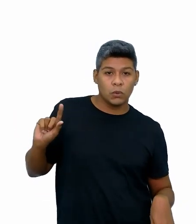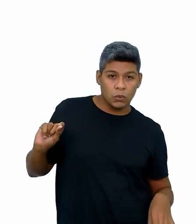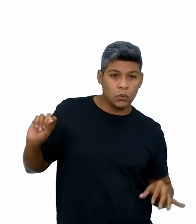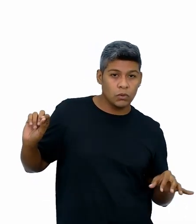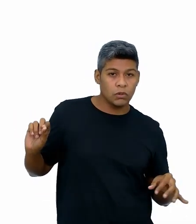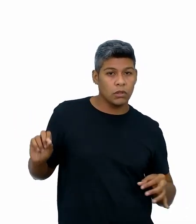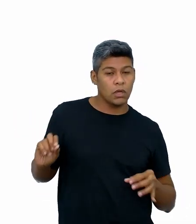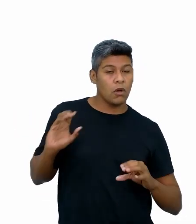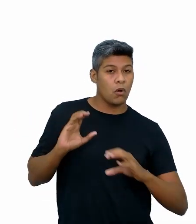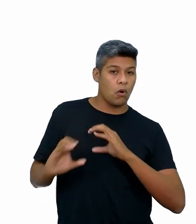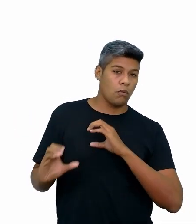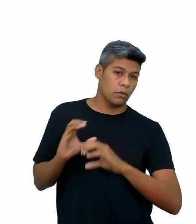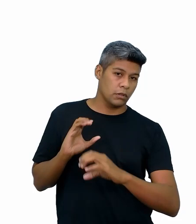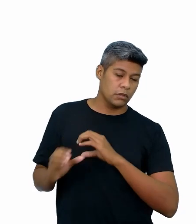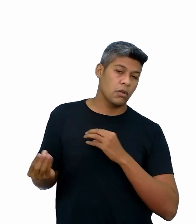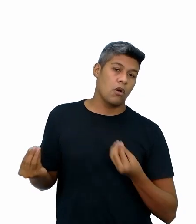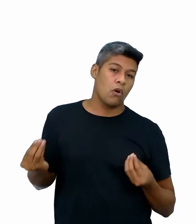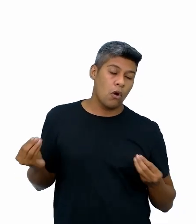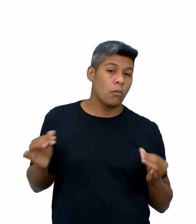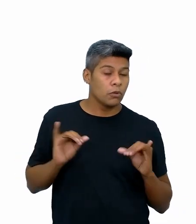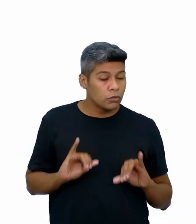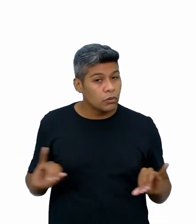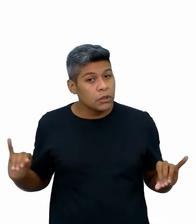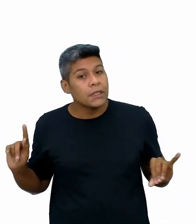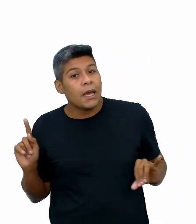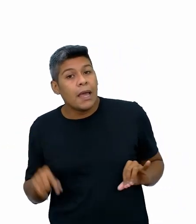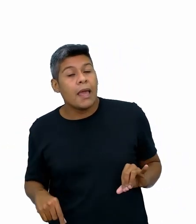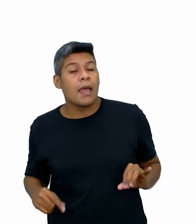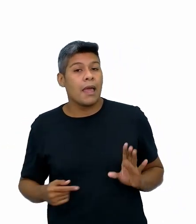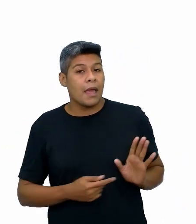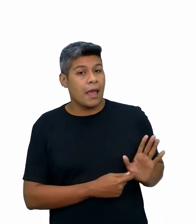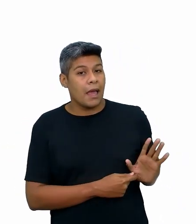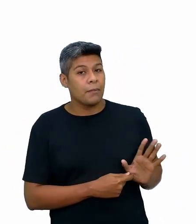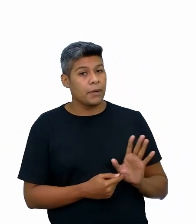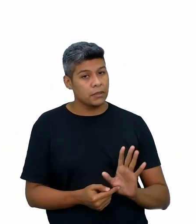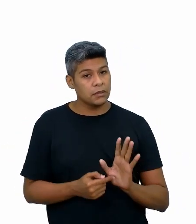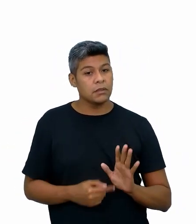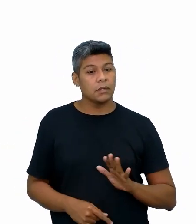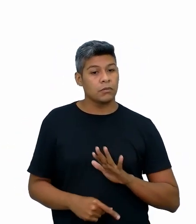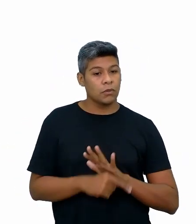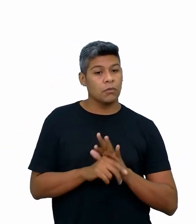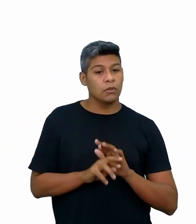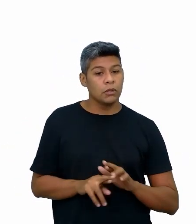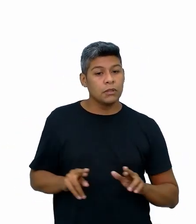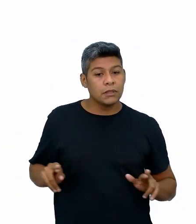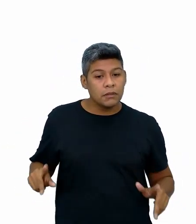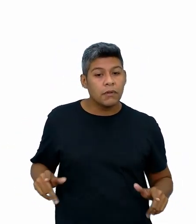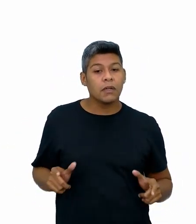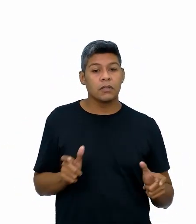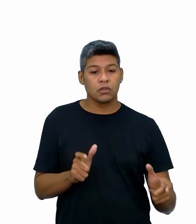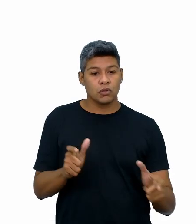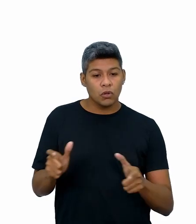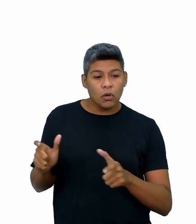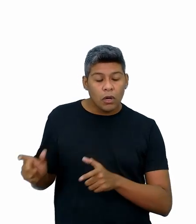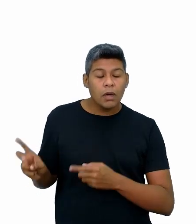de comunicação, como que essa notícia ela é apresentada em diferentes canais, né, observar aí qual que é